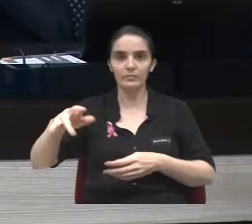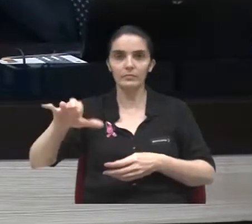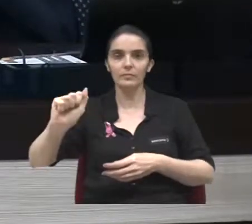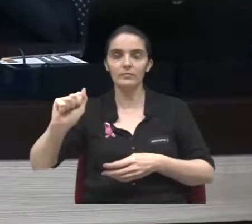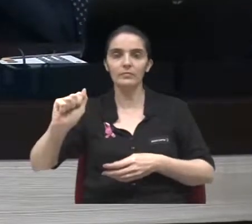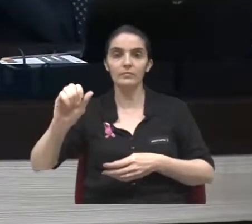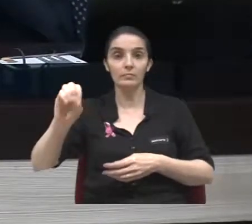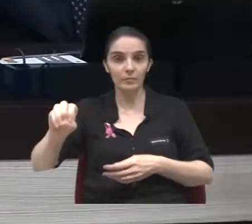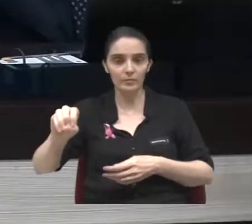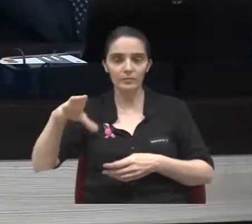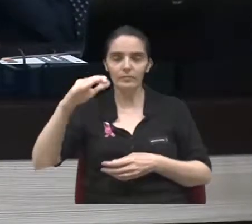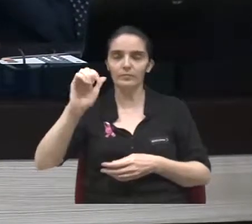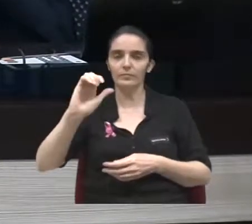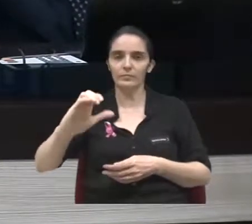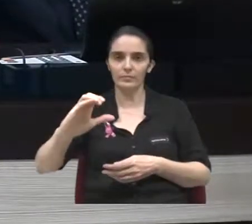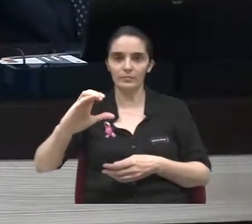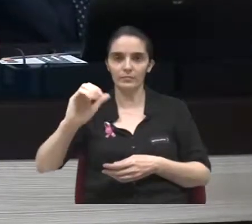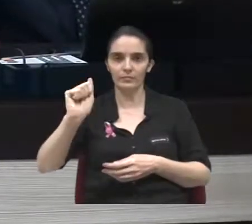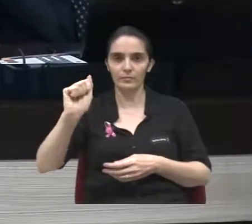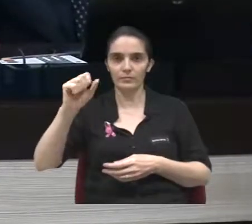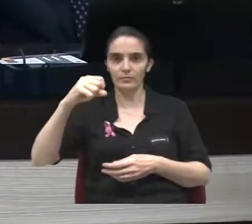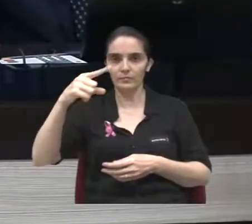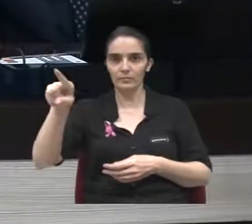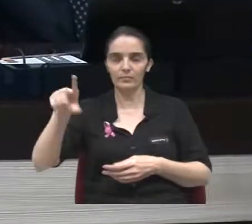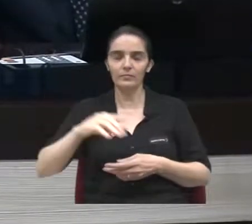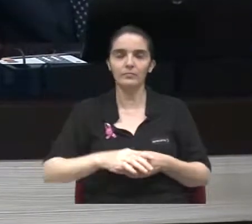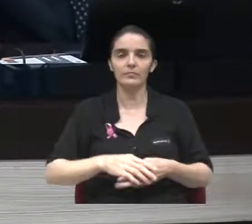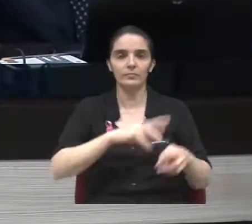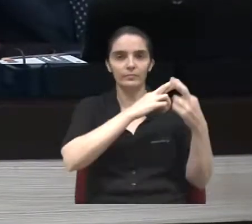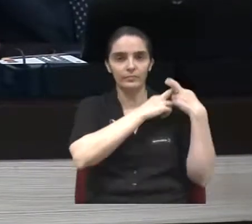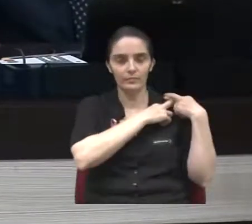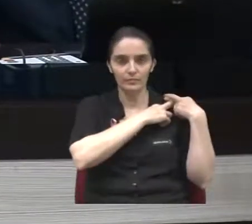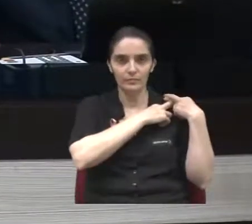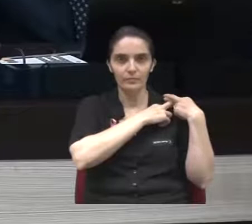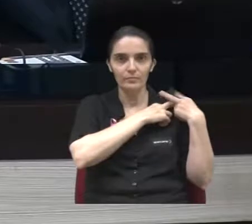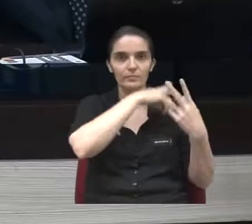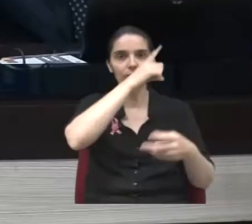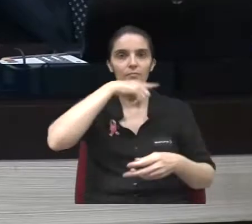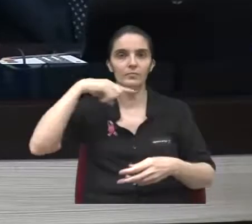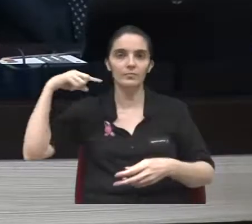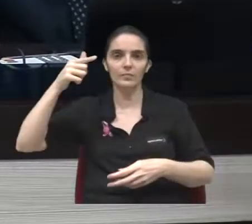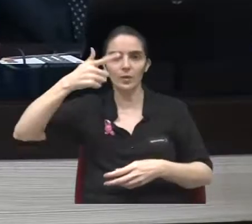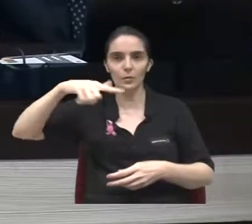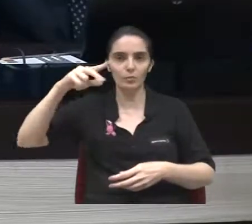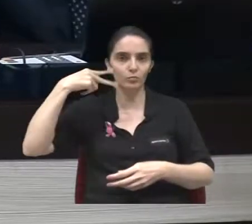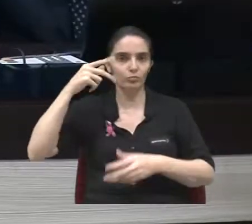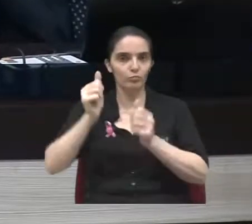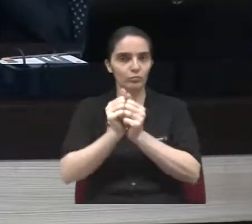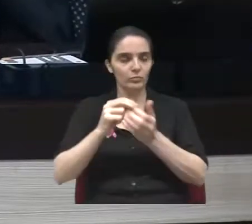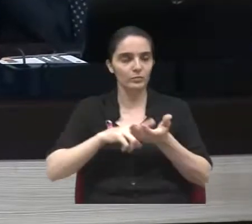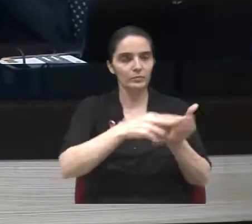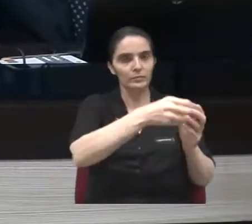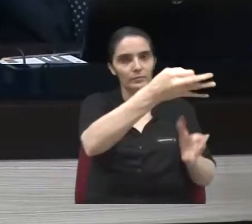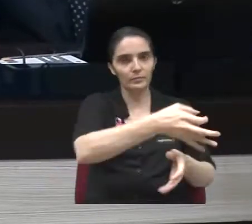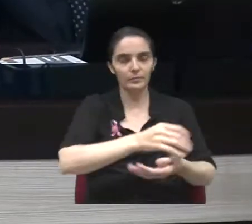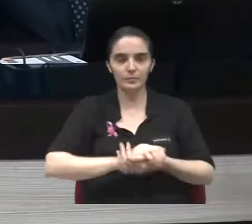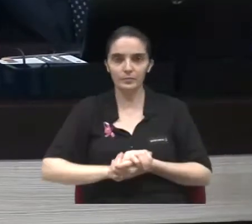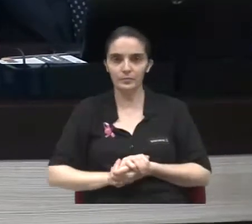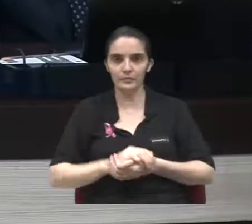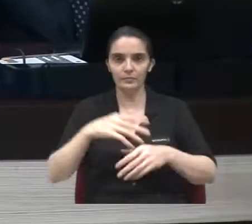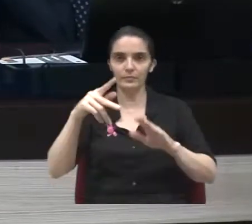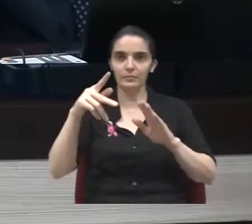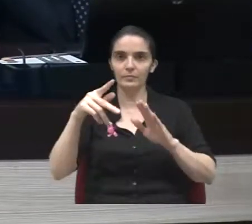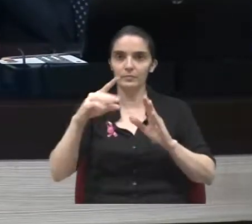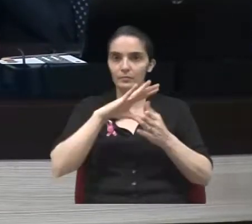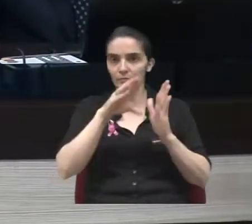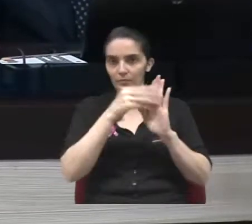serviços prestados à população. Autoria, doutora Mayra Costa e outros vereadores. As comissões. Emenda ao projeto